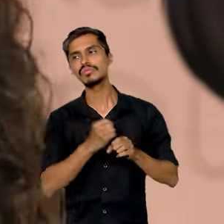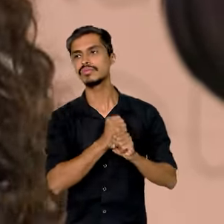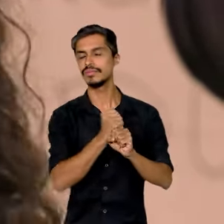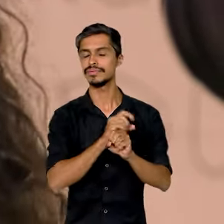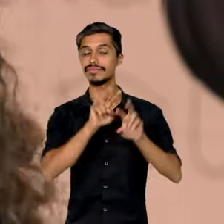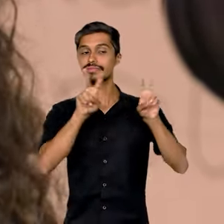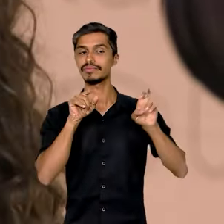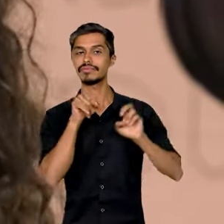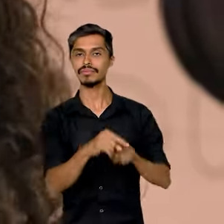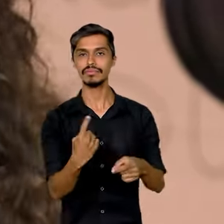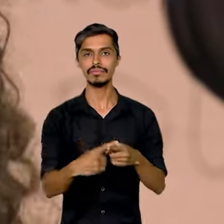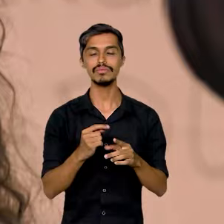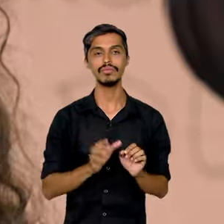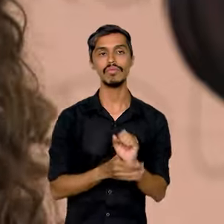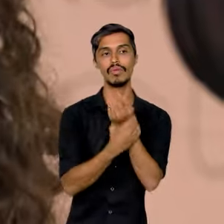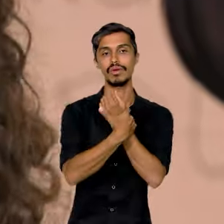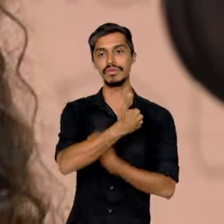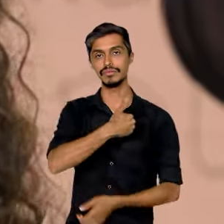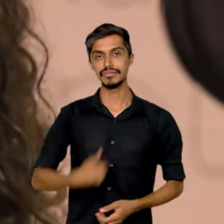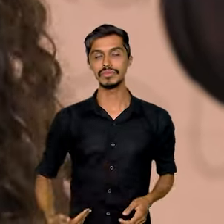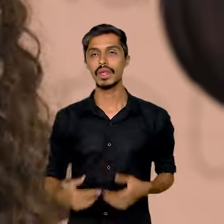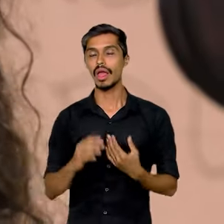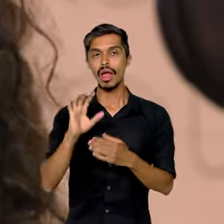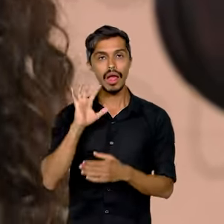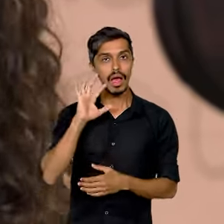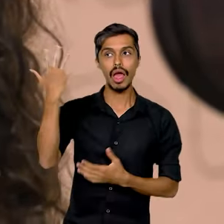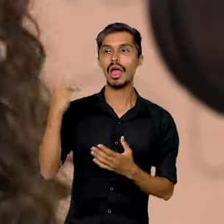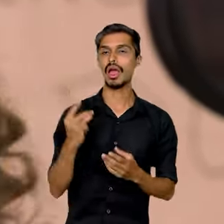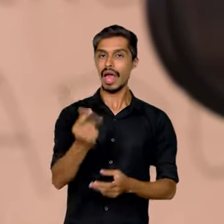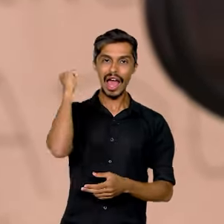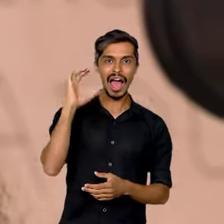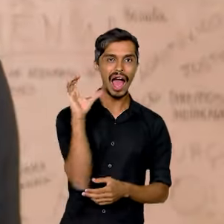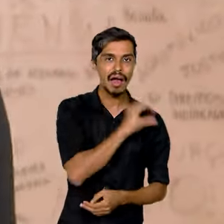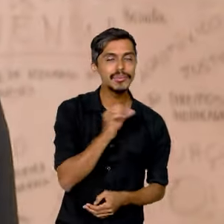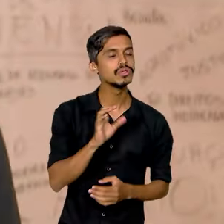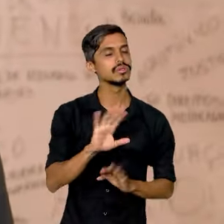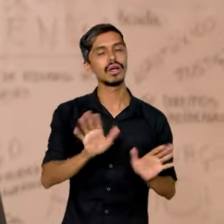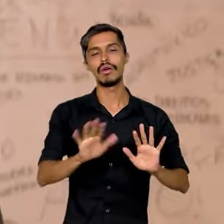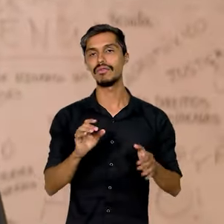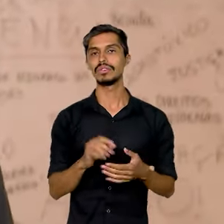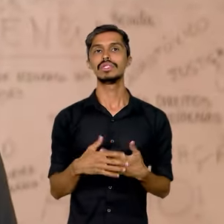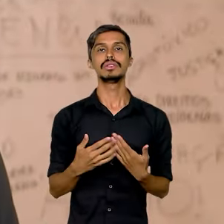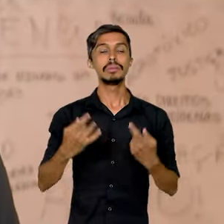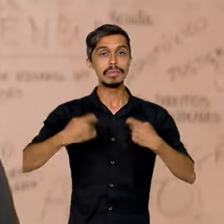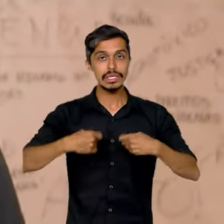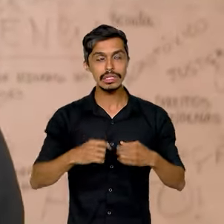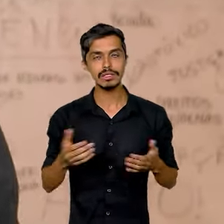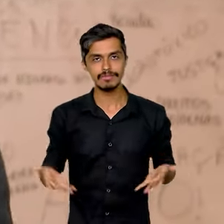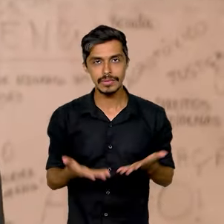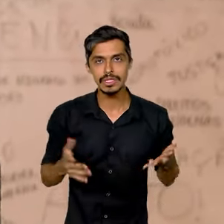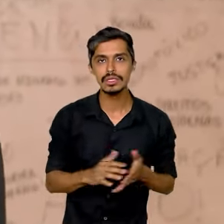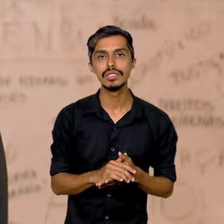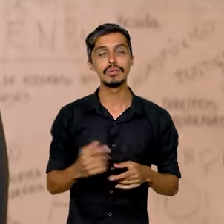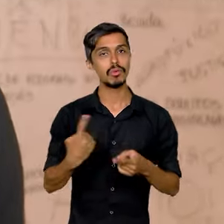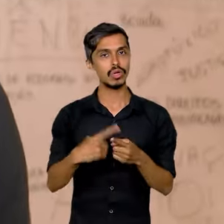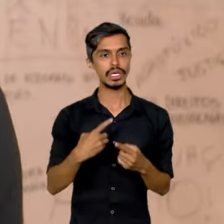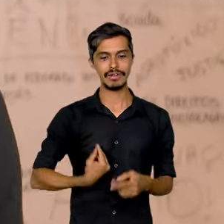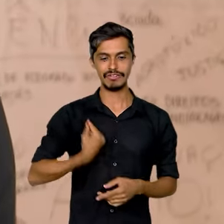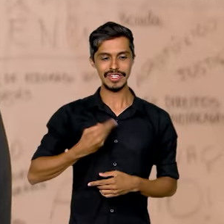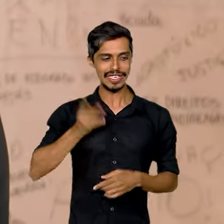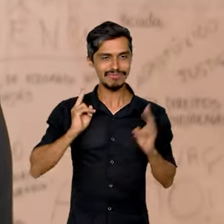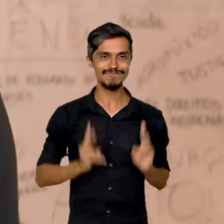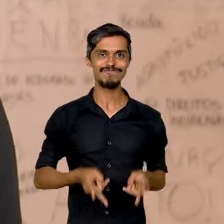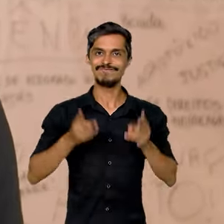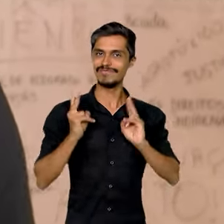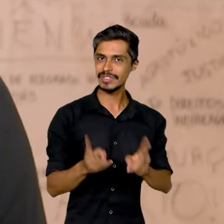pública no país não é um assunto que vai ser resolvido de um dia para o outro, nem fácil, nem sozinho, pelo contrário, porque de fato é inadmissível que a gente continue tendo a